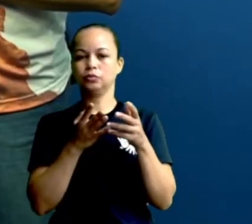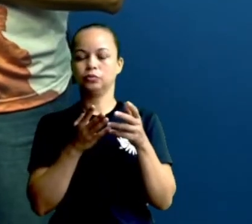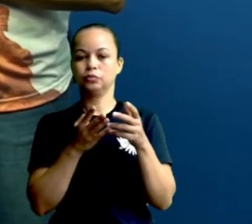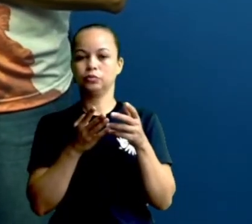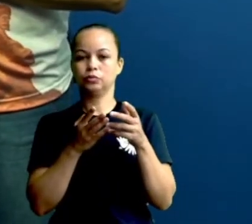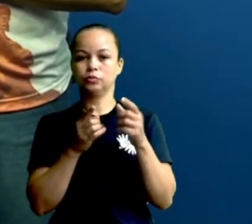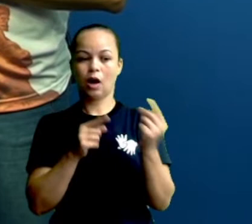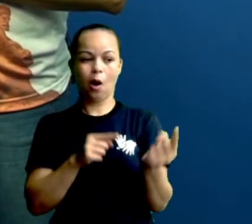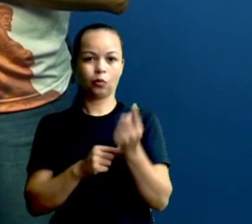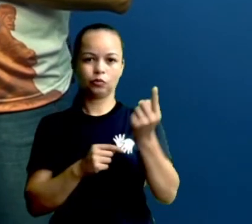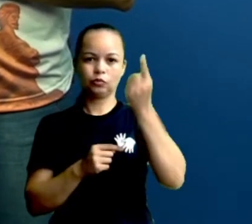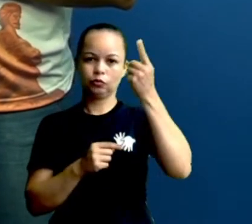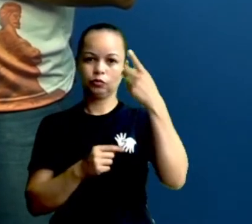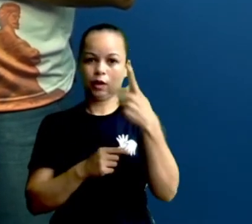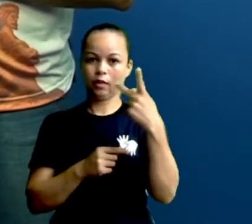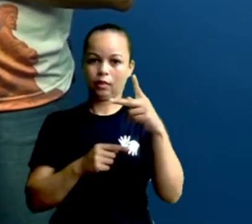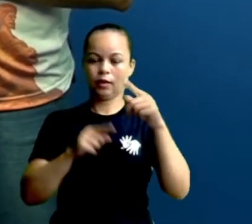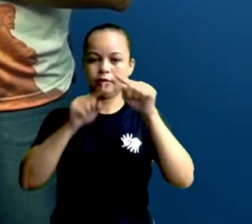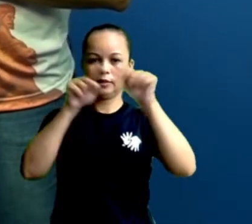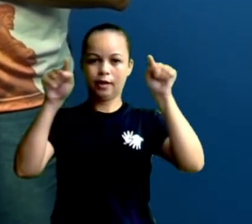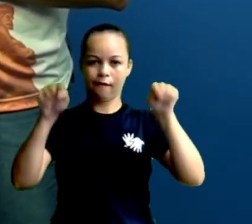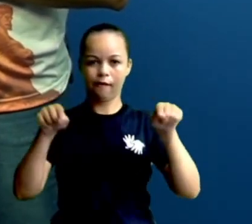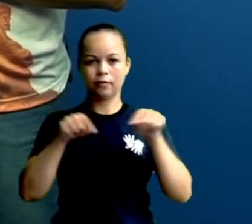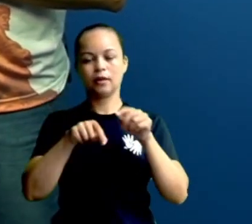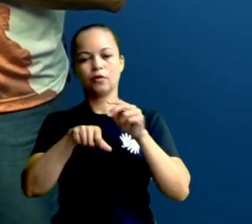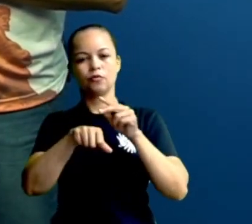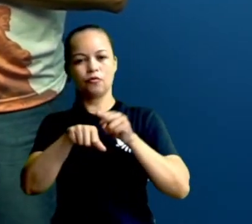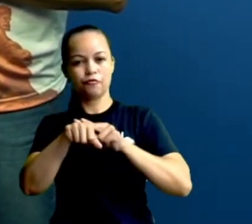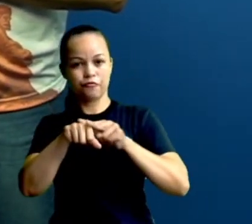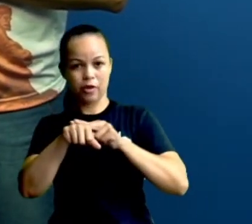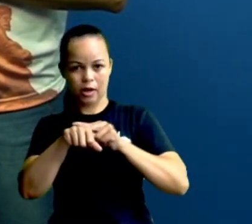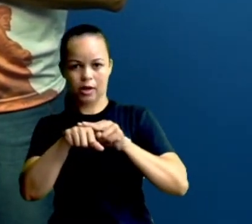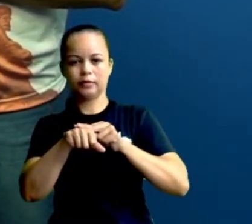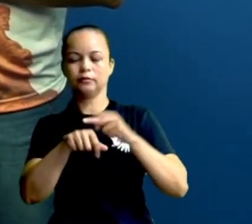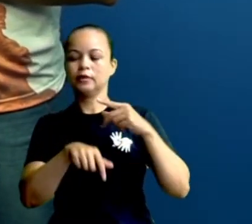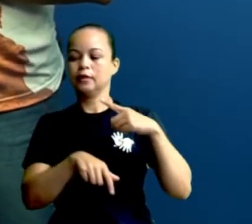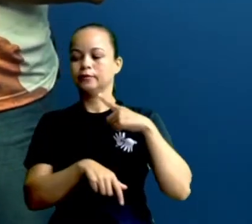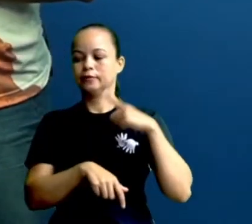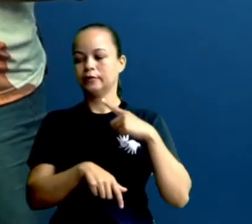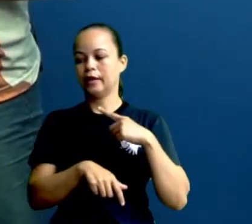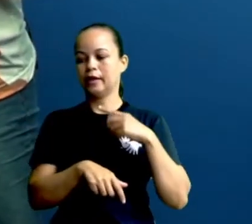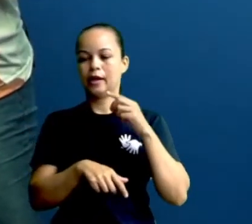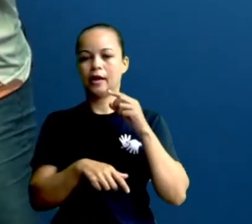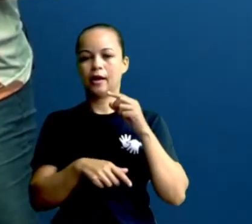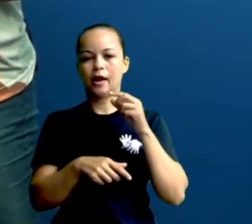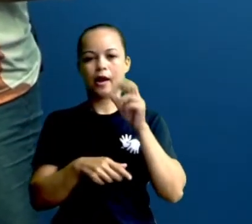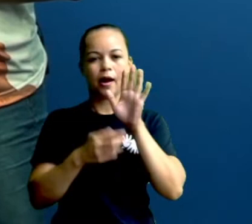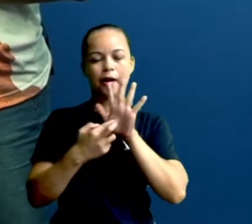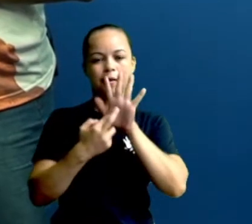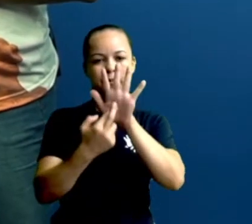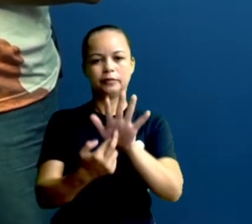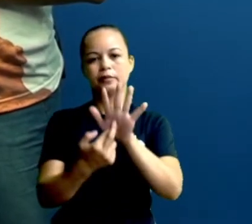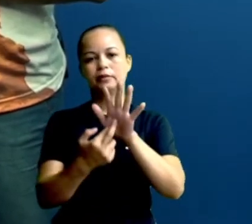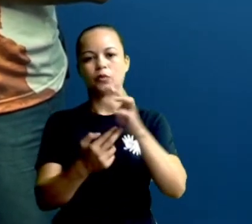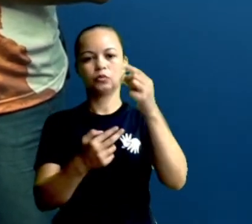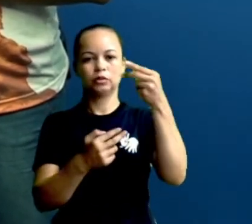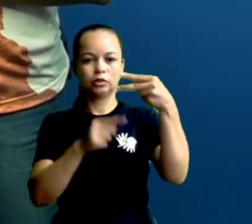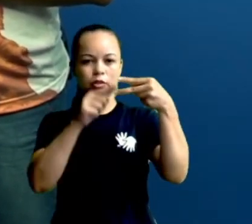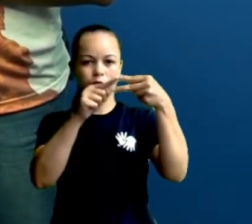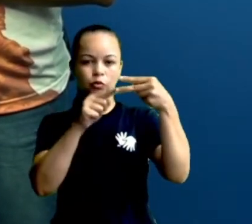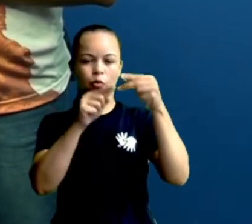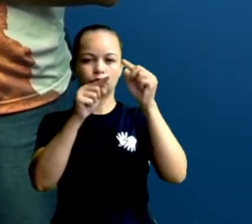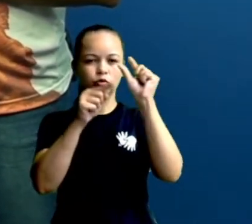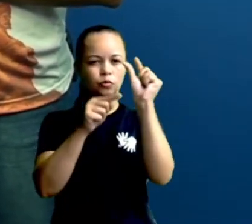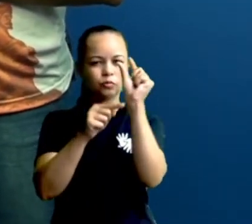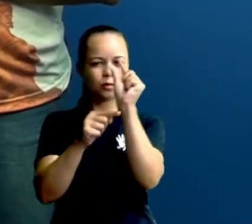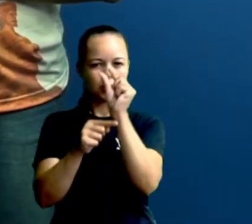A altura desse retângulo verde tem a representação de 2 quadradinhos. E o comprimento eu